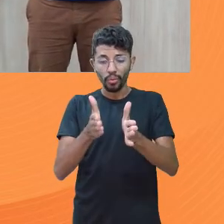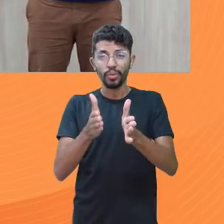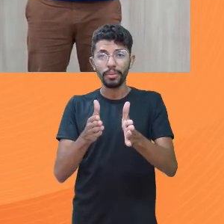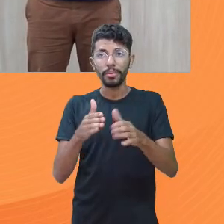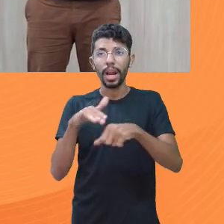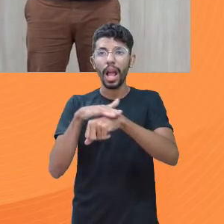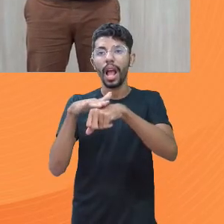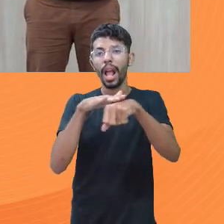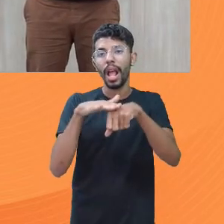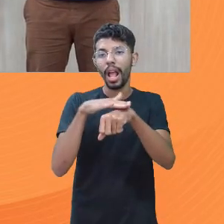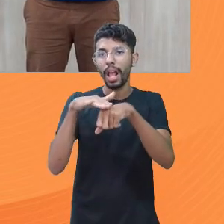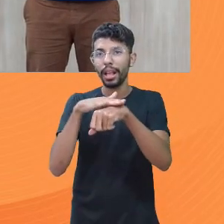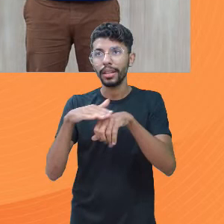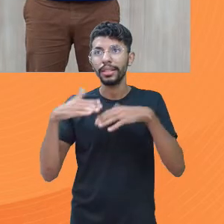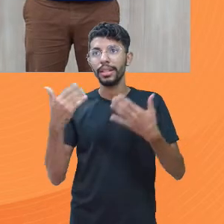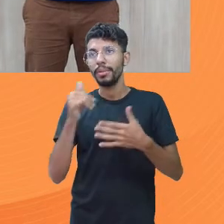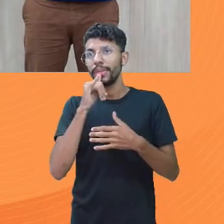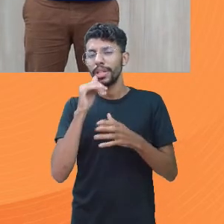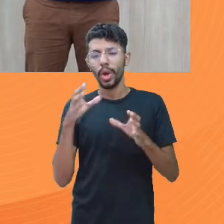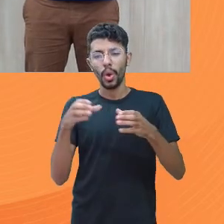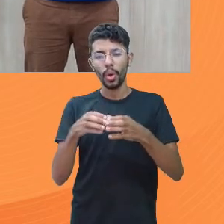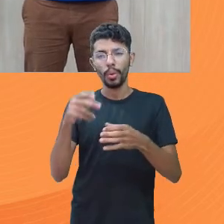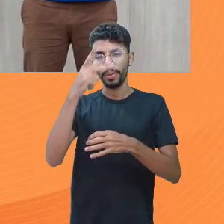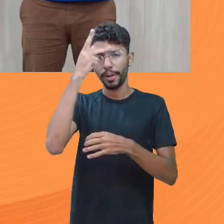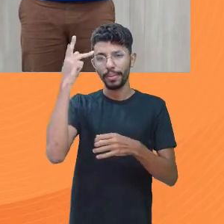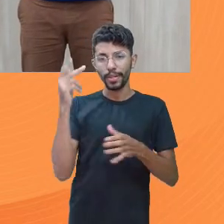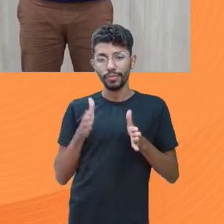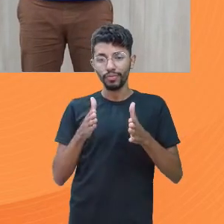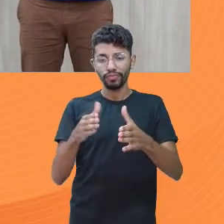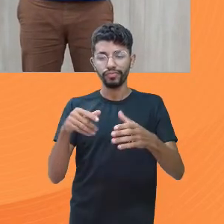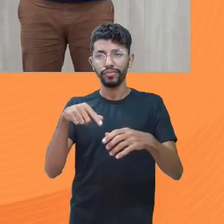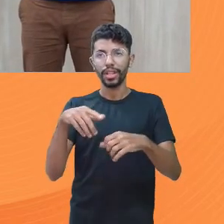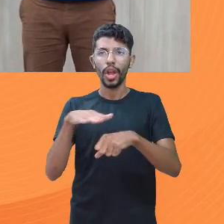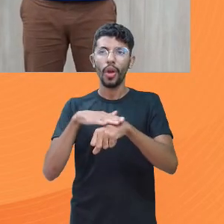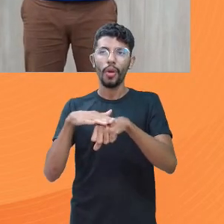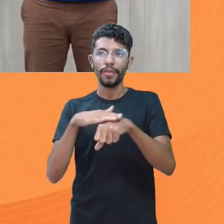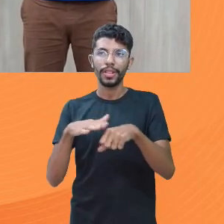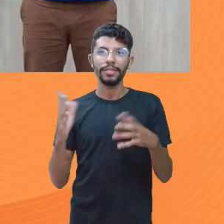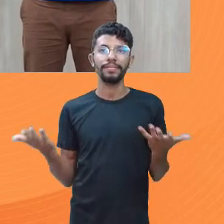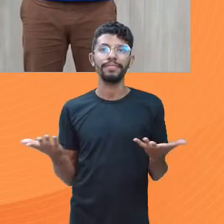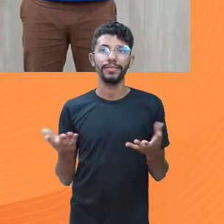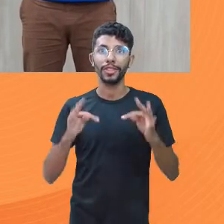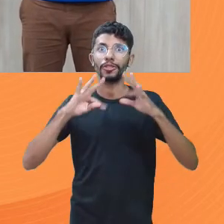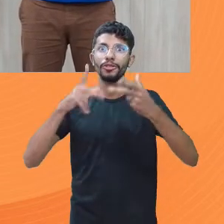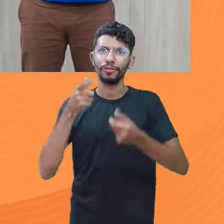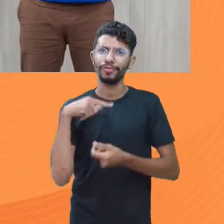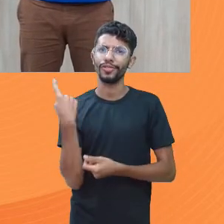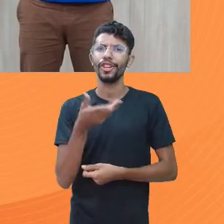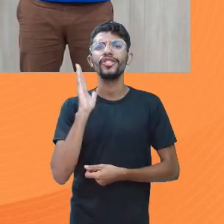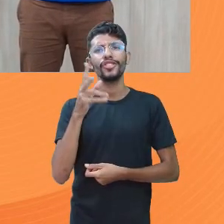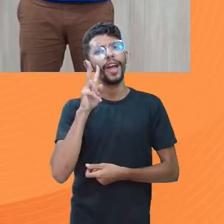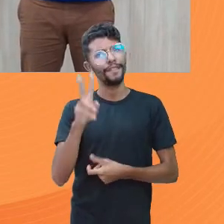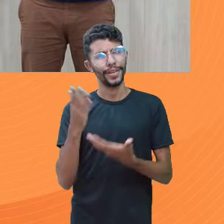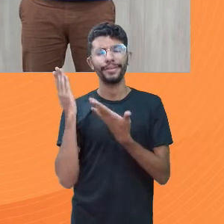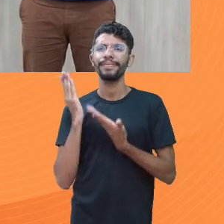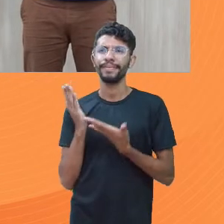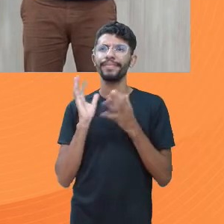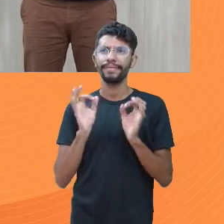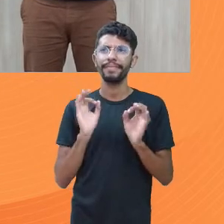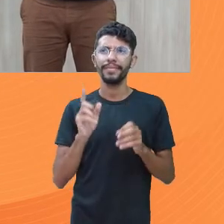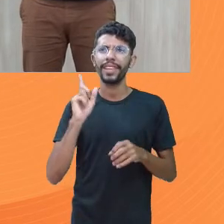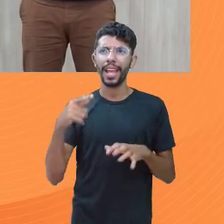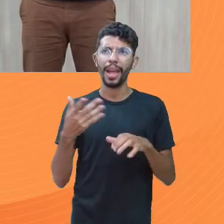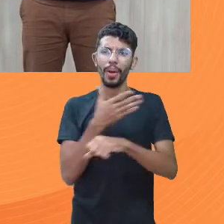grupo de pessoas atravessado no corredor conversando. Quem daqui nunca viu isso? Todos já viram isso já. Isso é um